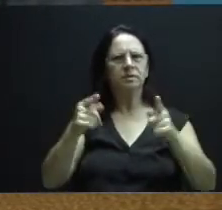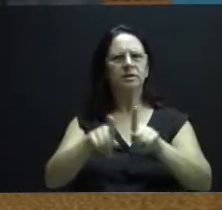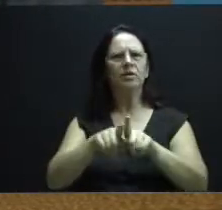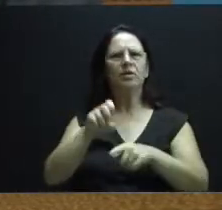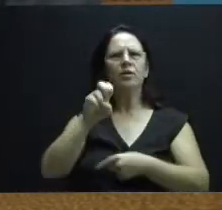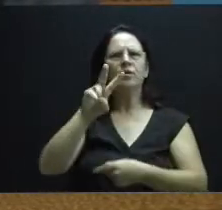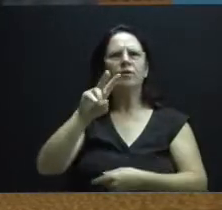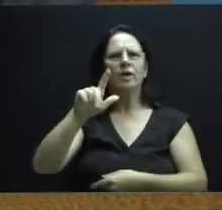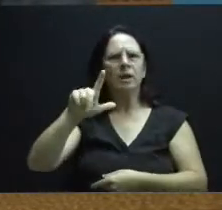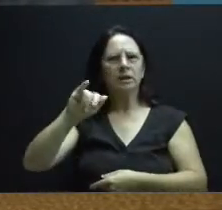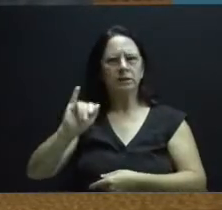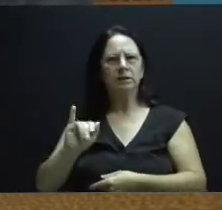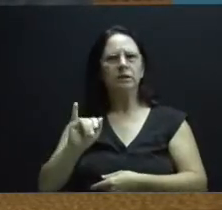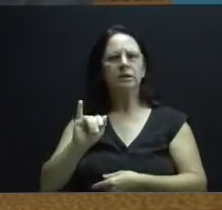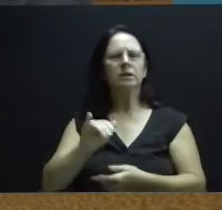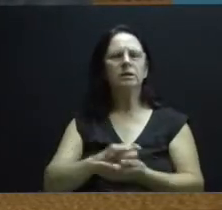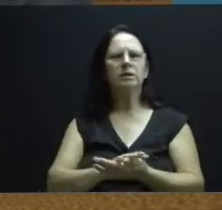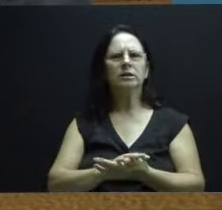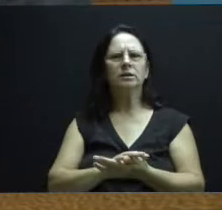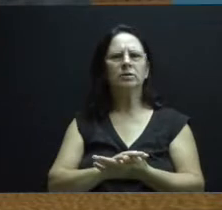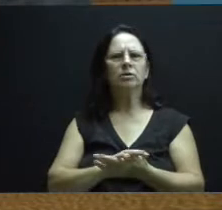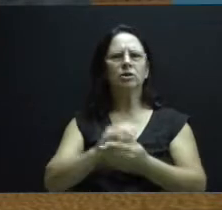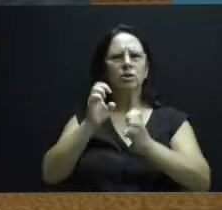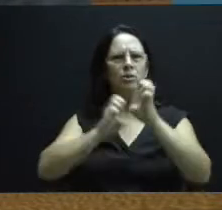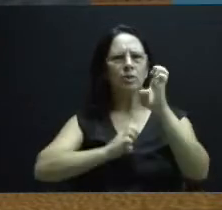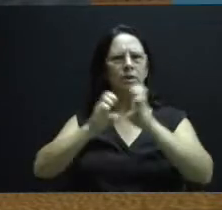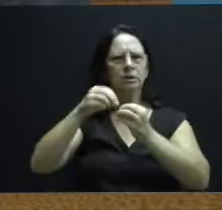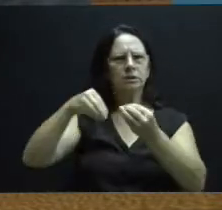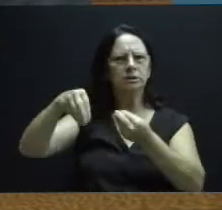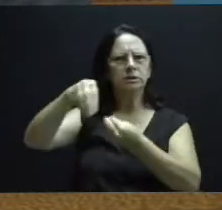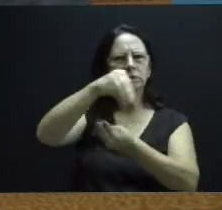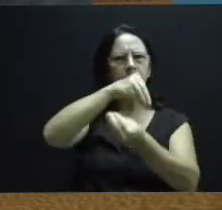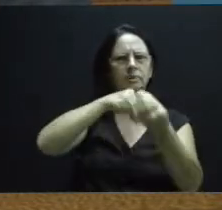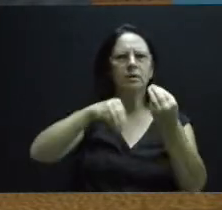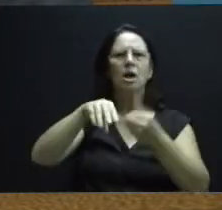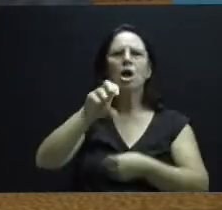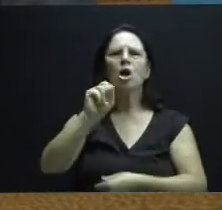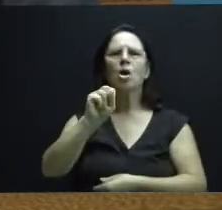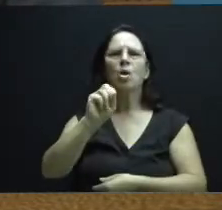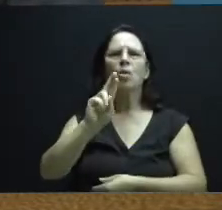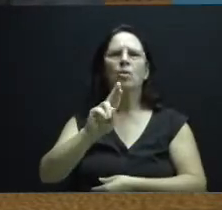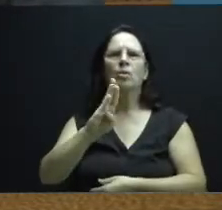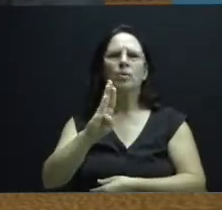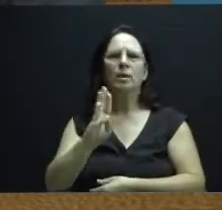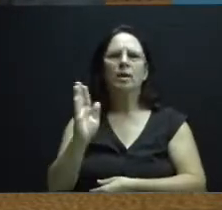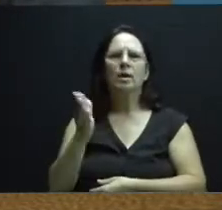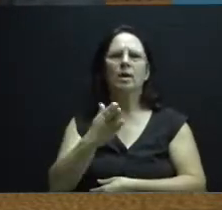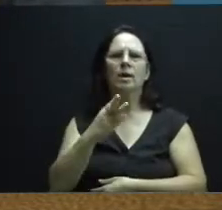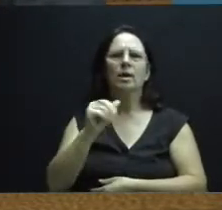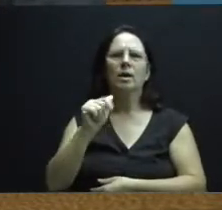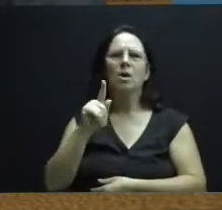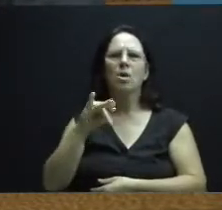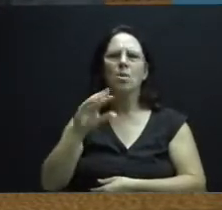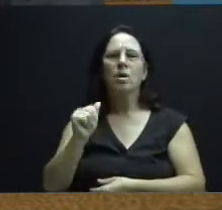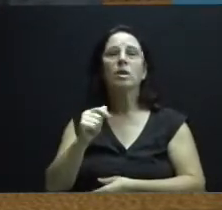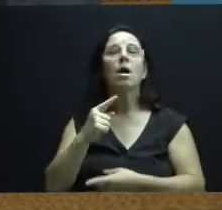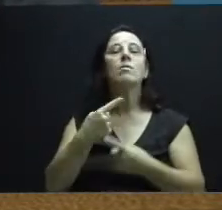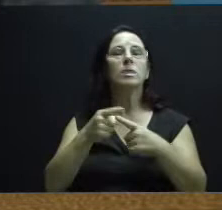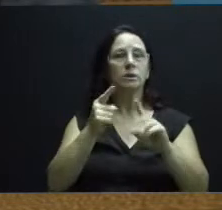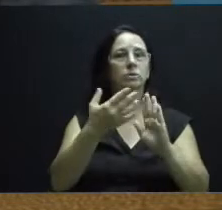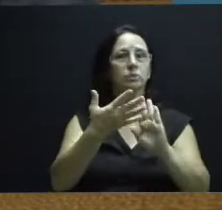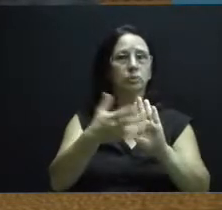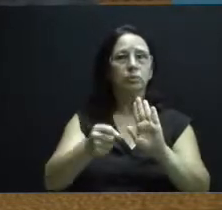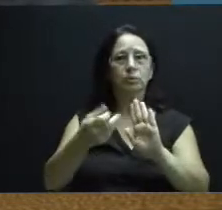com as empresas que estão diretamente envolvida nessa sub-aquática sendo que a mais foi aprovada